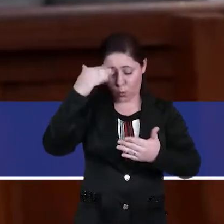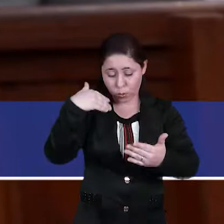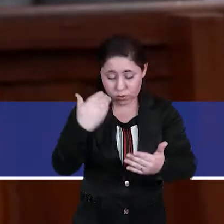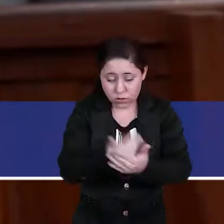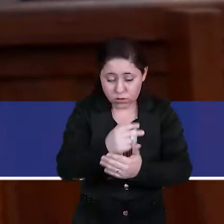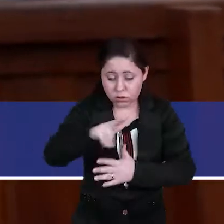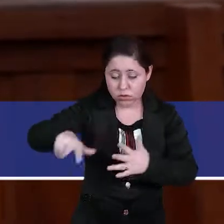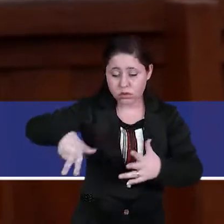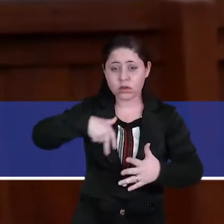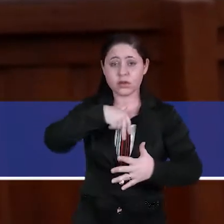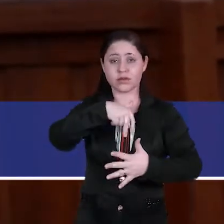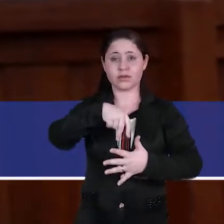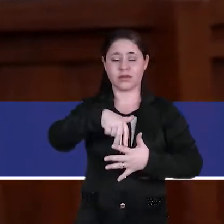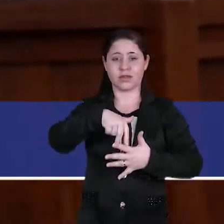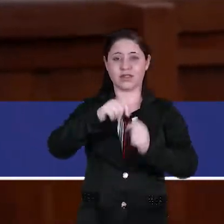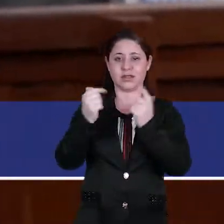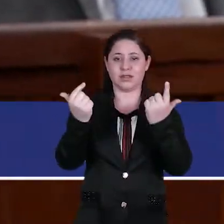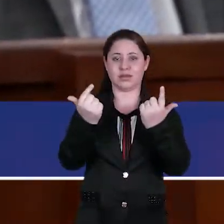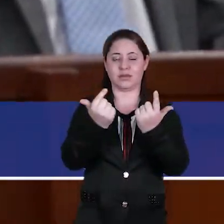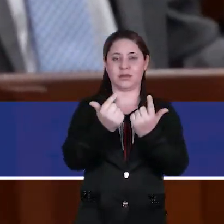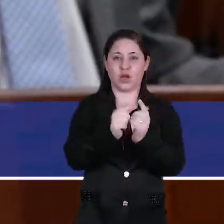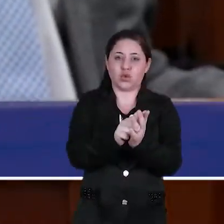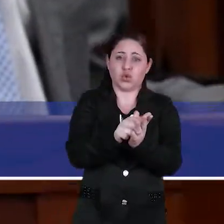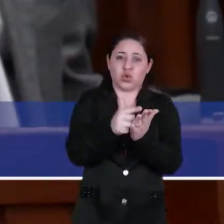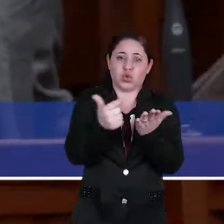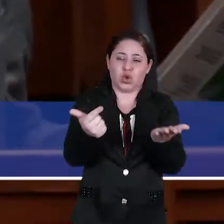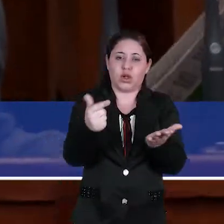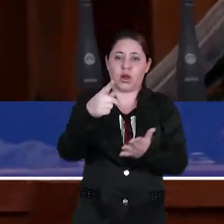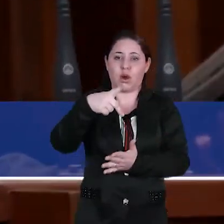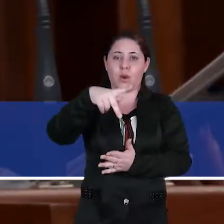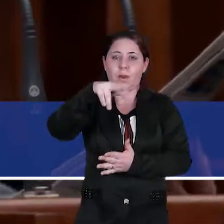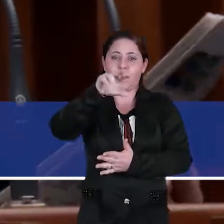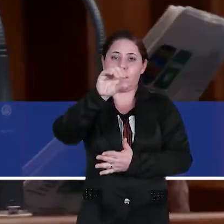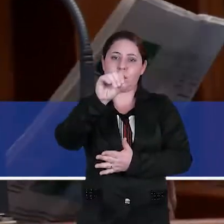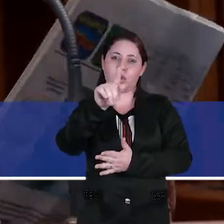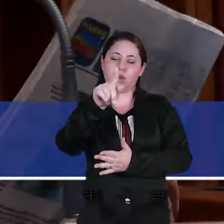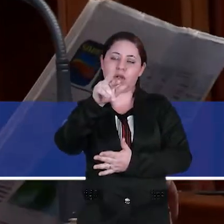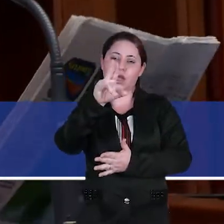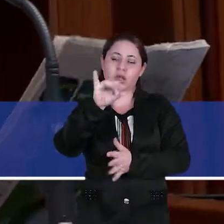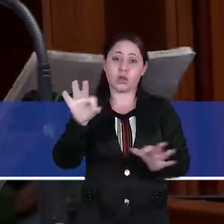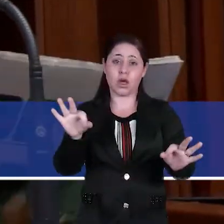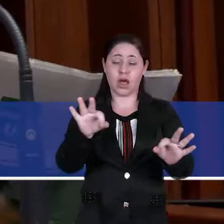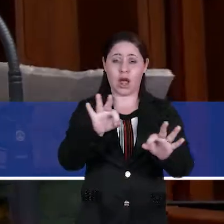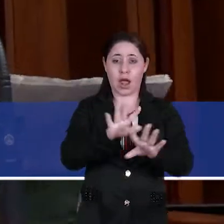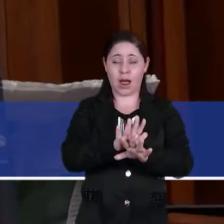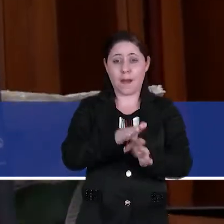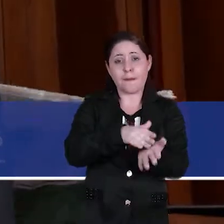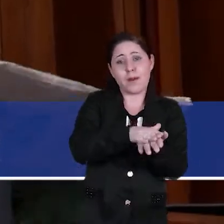prestou homenagem na tribuna da Casa de Leis ao jornal O Progresso, que deixa de circular na versão impressa